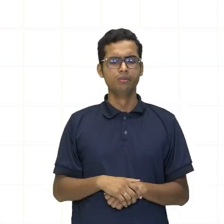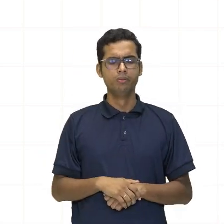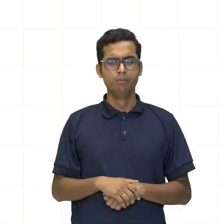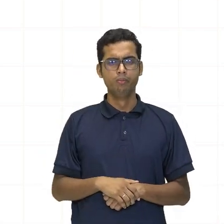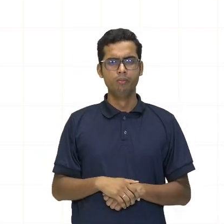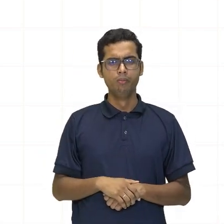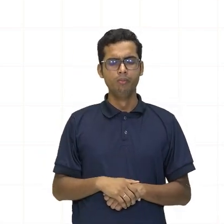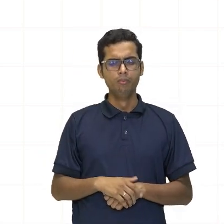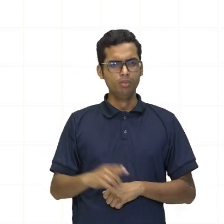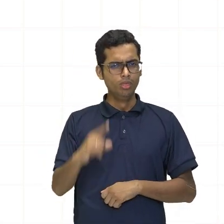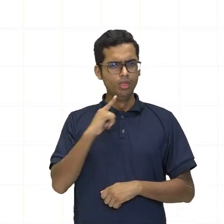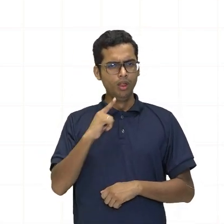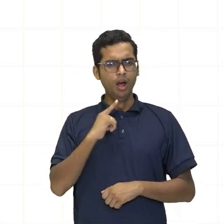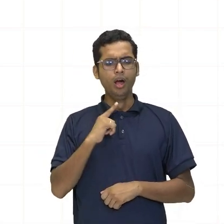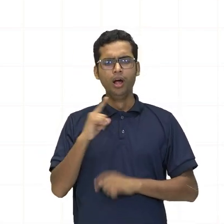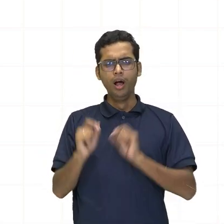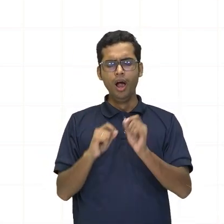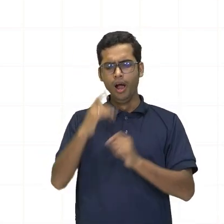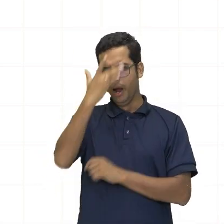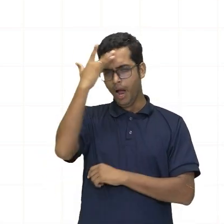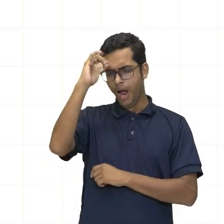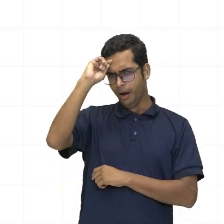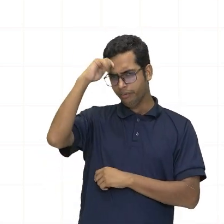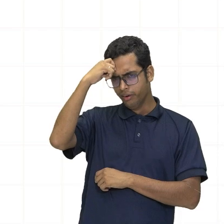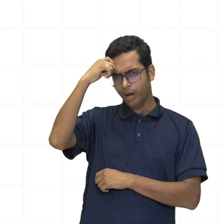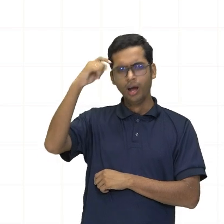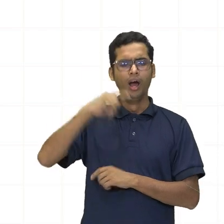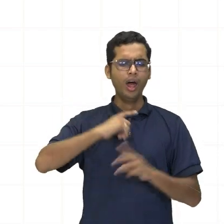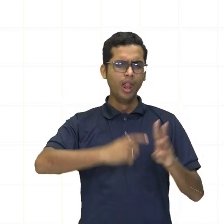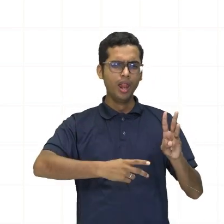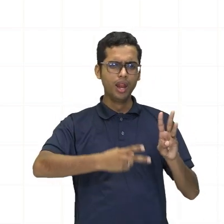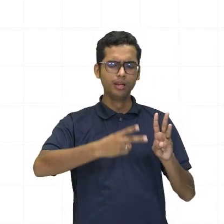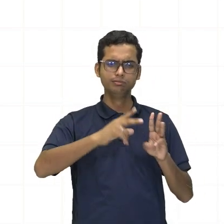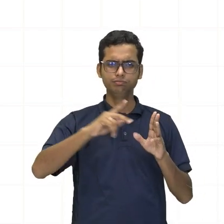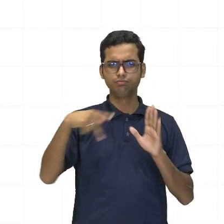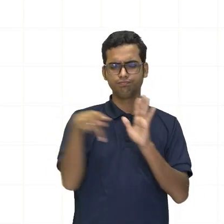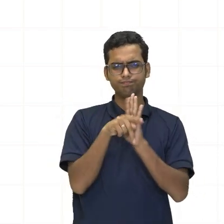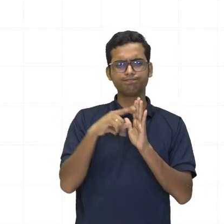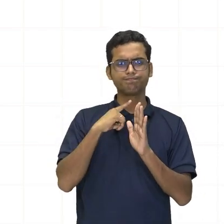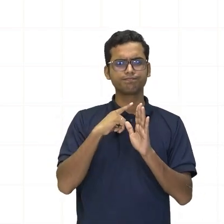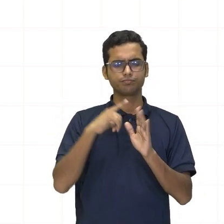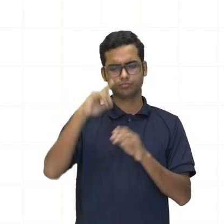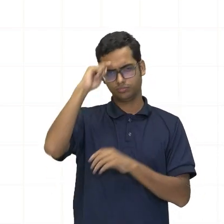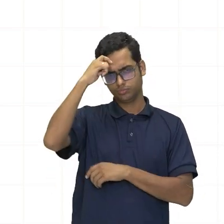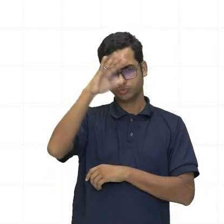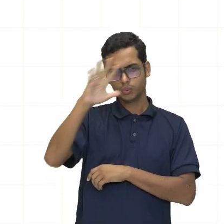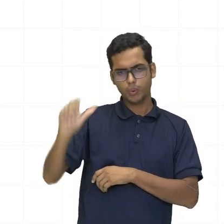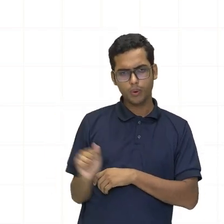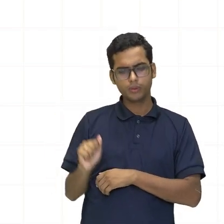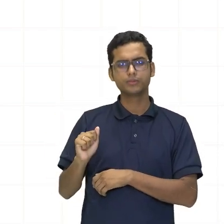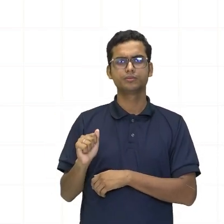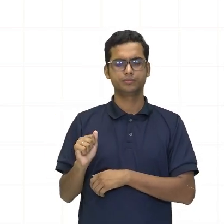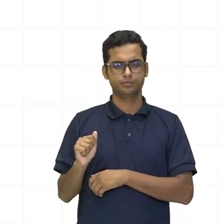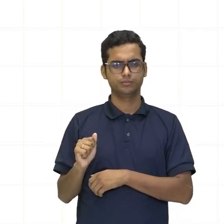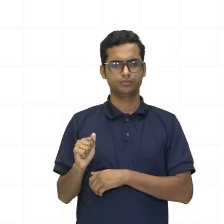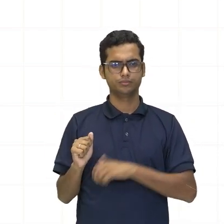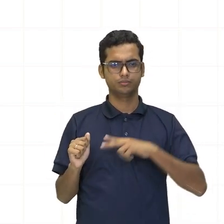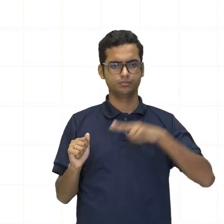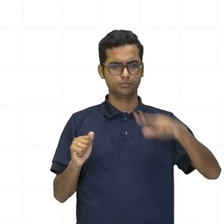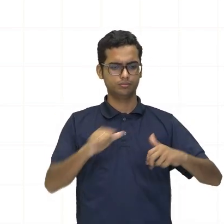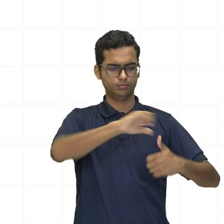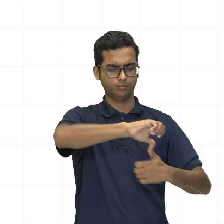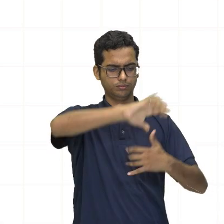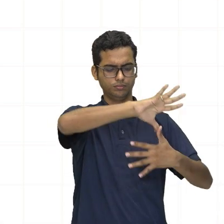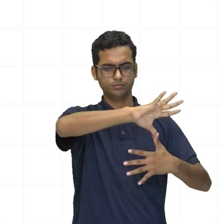que haja a vinda desses negros africanos para o território até então da América Portuguesa, que nós conhecemos como